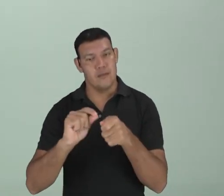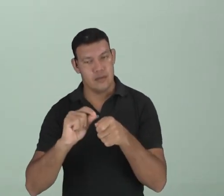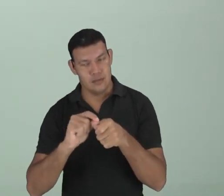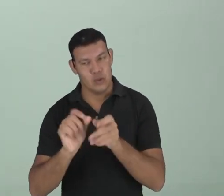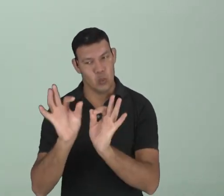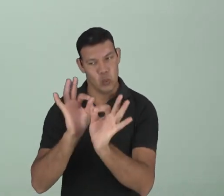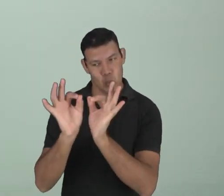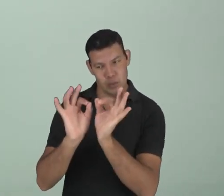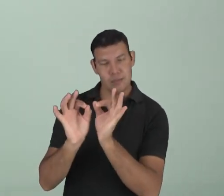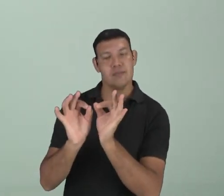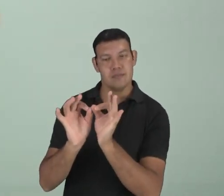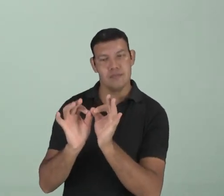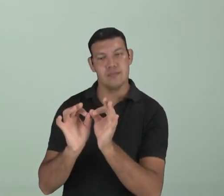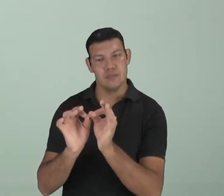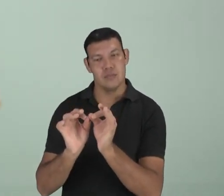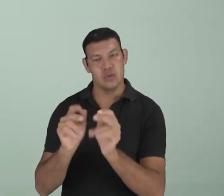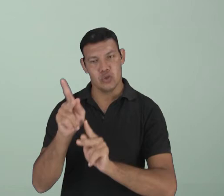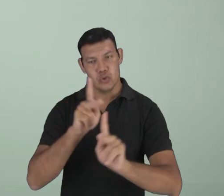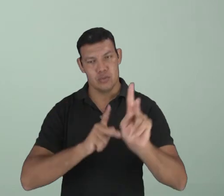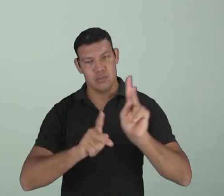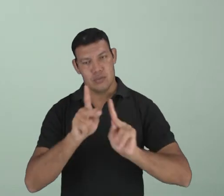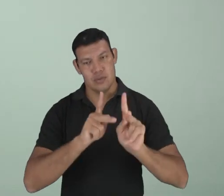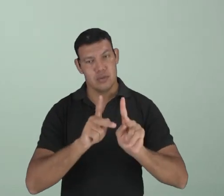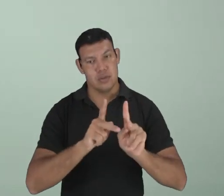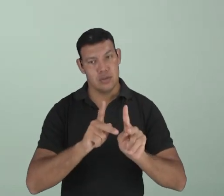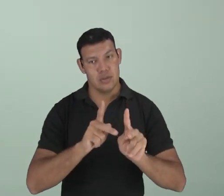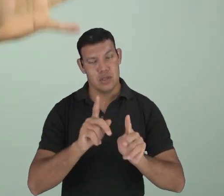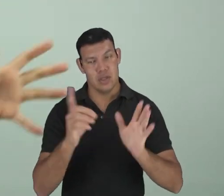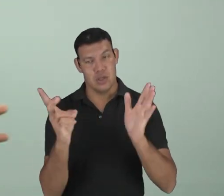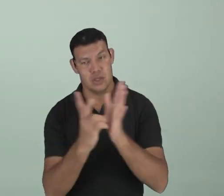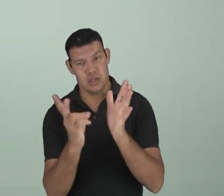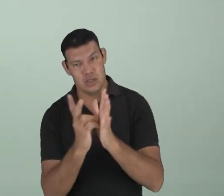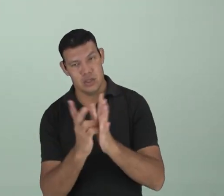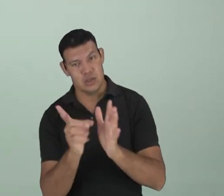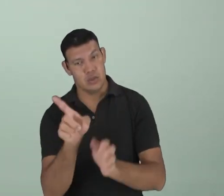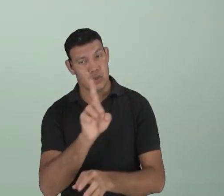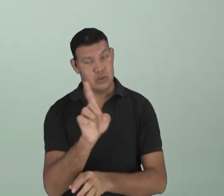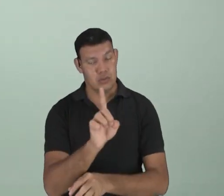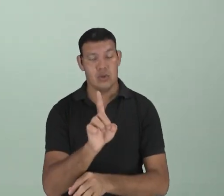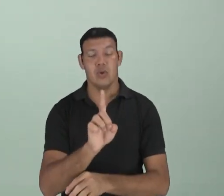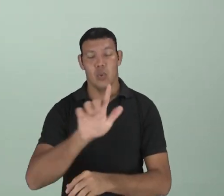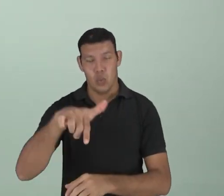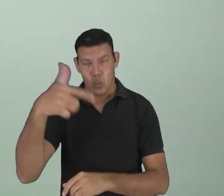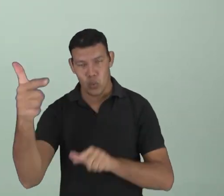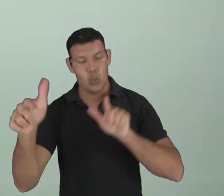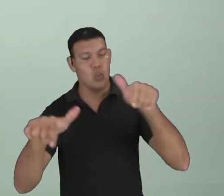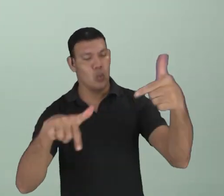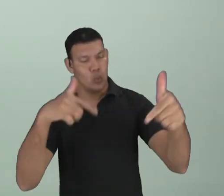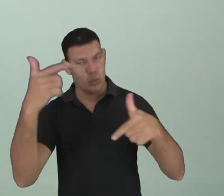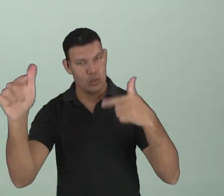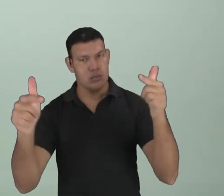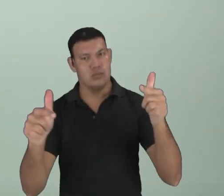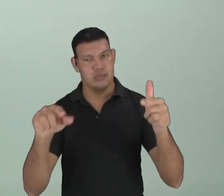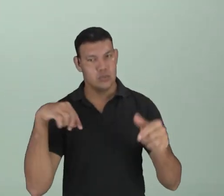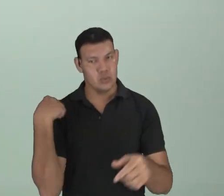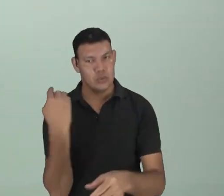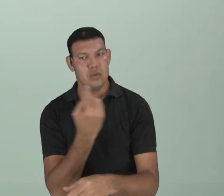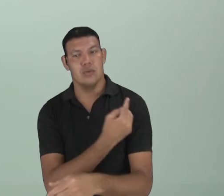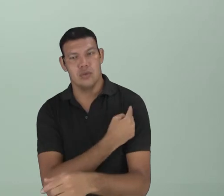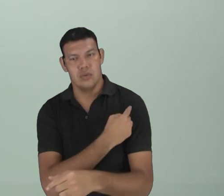e para a organização desses povos, não só dos povos indígenas, mas de outros povos que também, inclusive